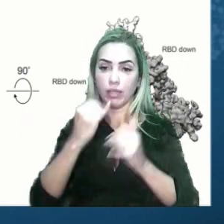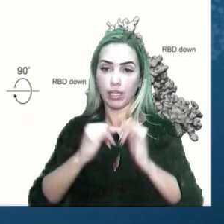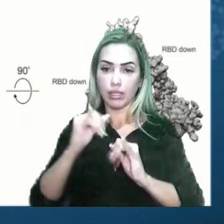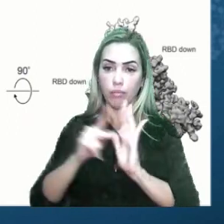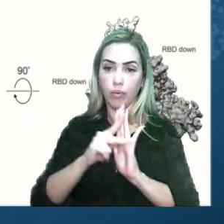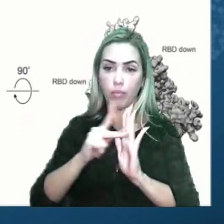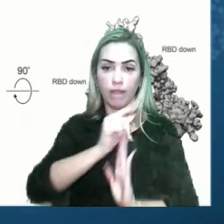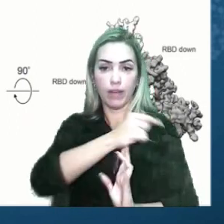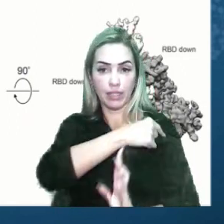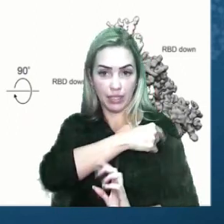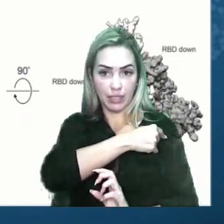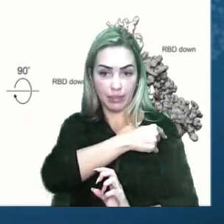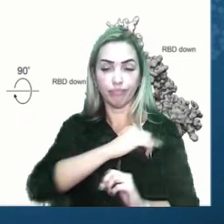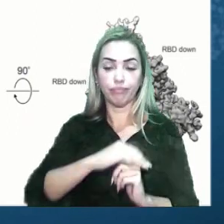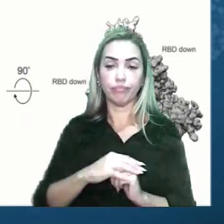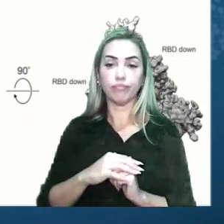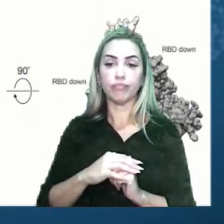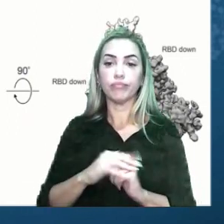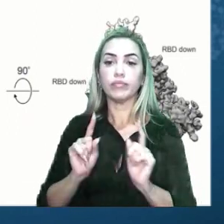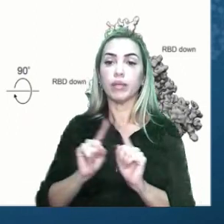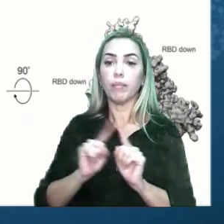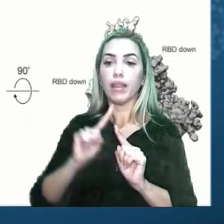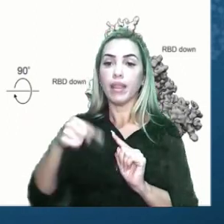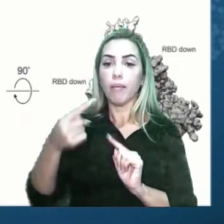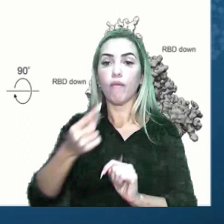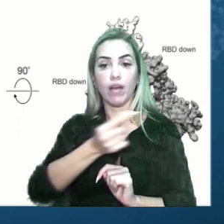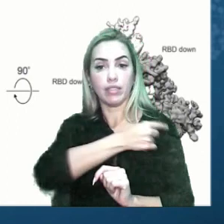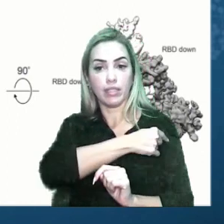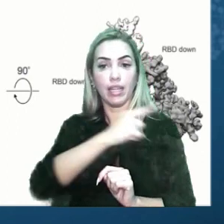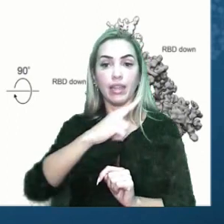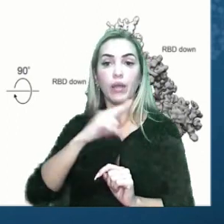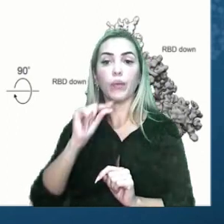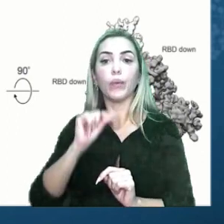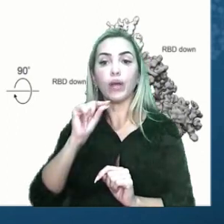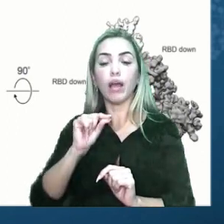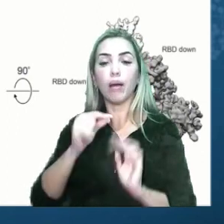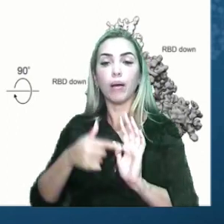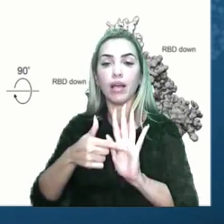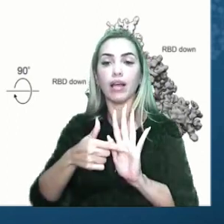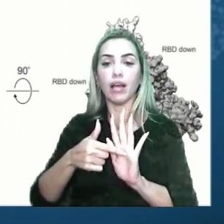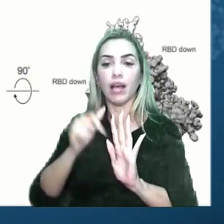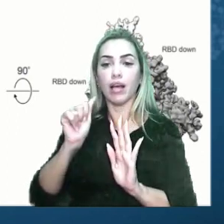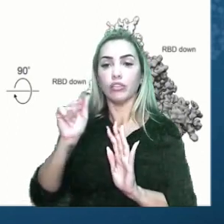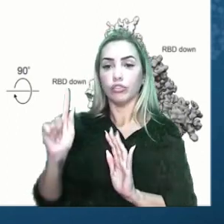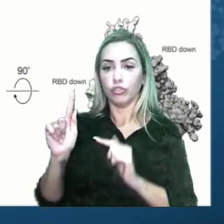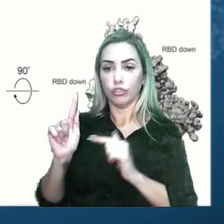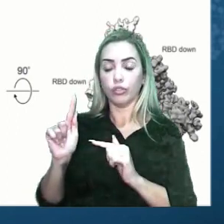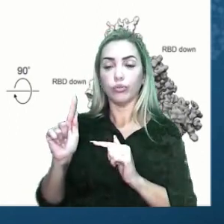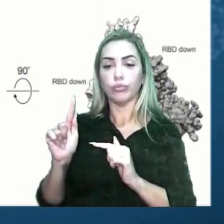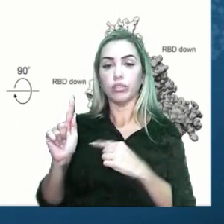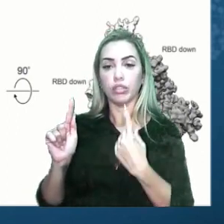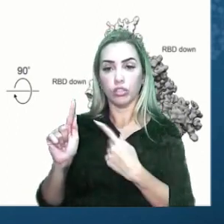vacinação, da vacina, e depois da vacinação você tem a expressão do antígeno que a gente